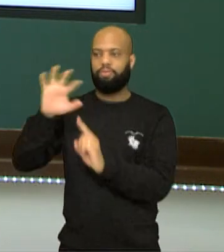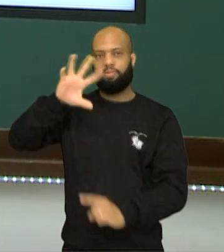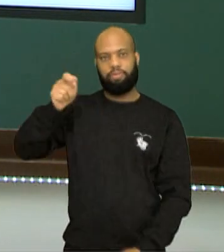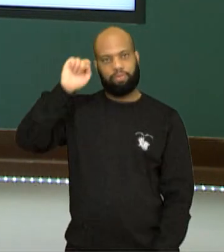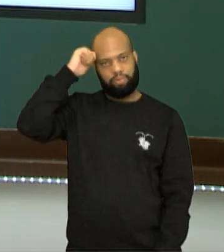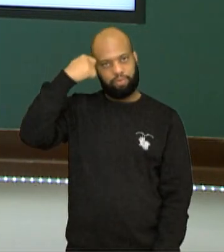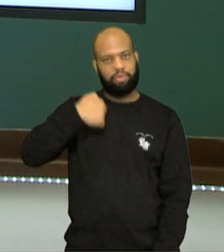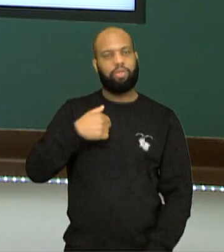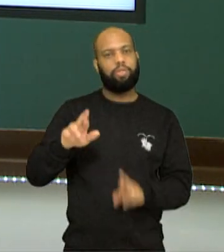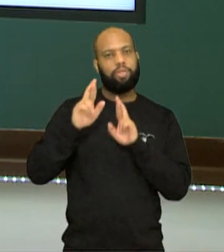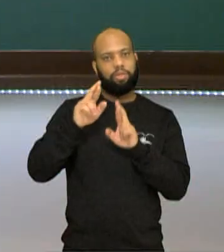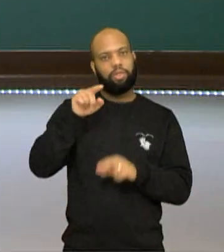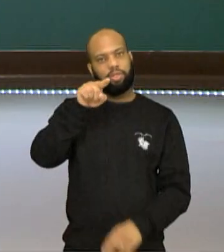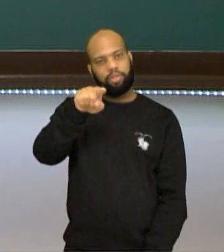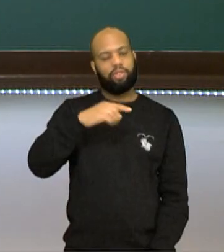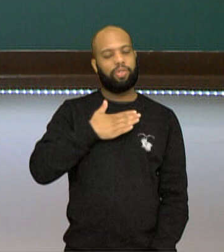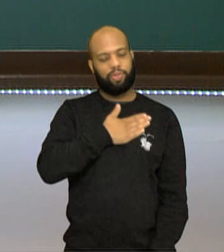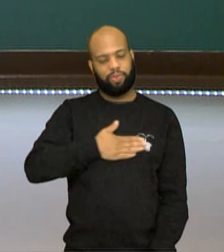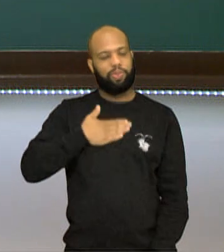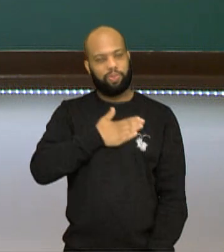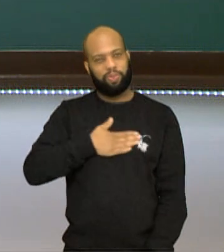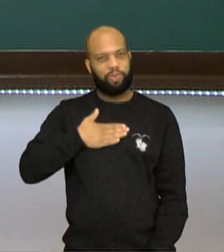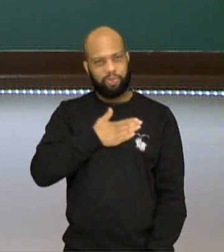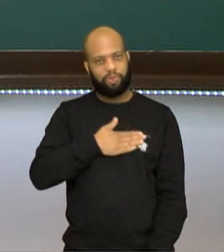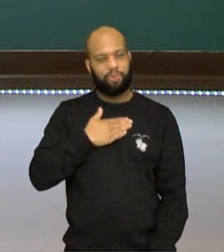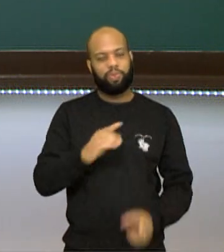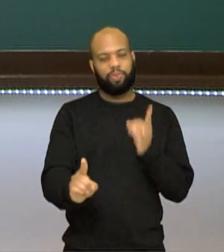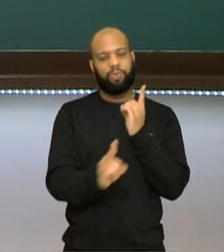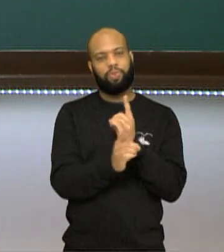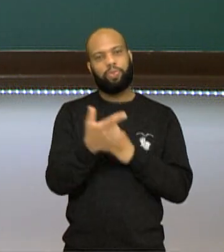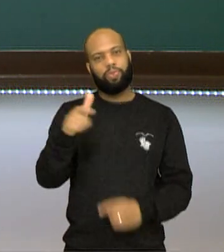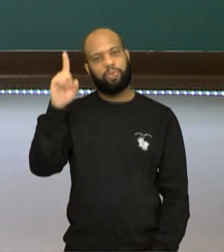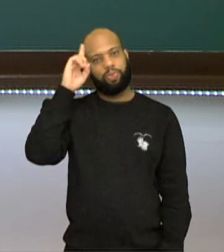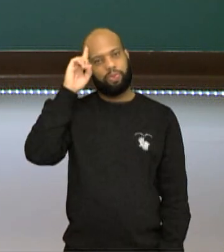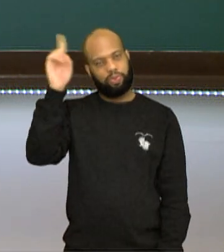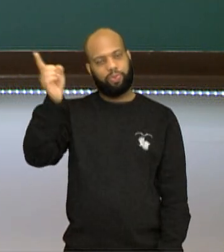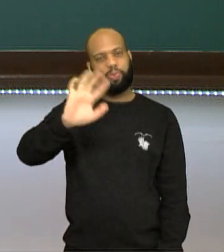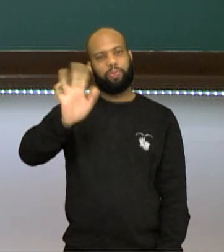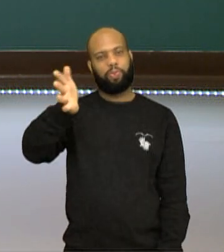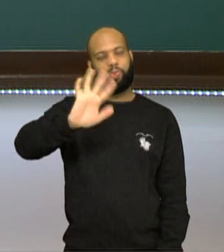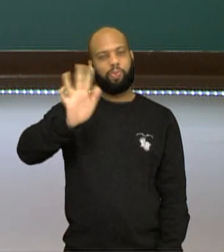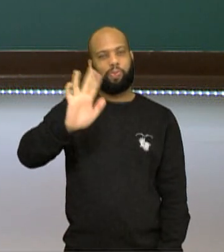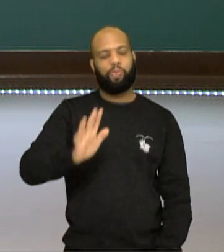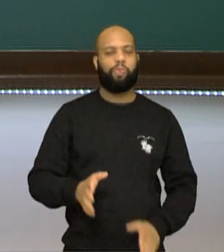Eu espero, sinceramente, que você tenha gostado e a gente se vê na próxima aula, se Deus quiser.